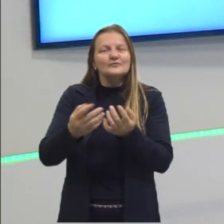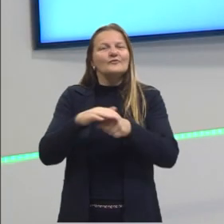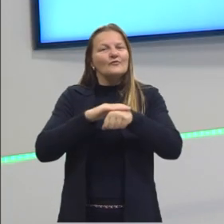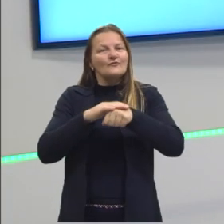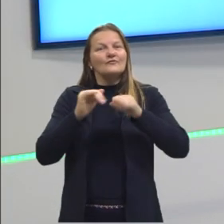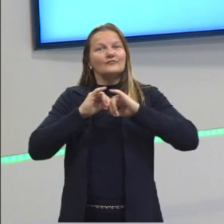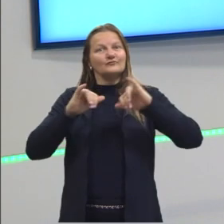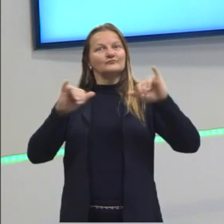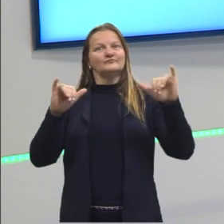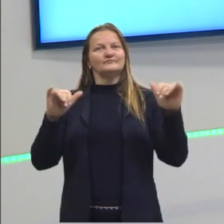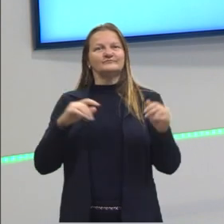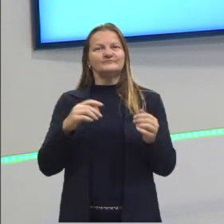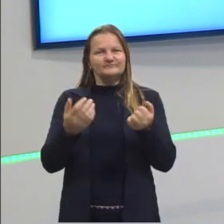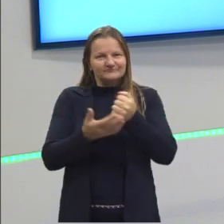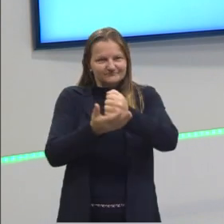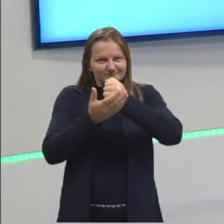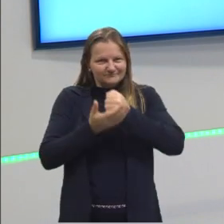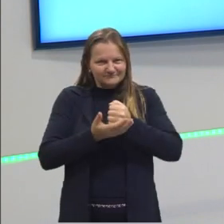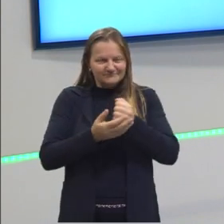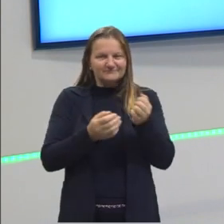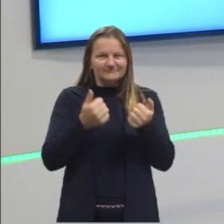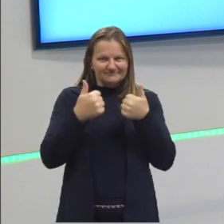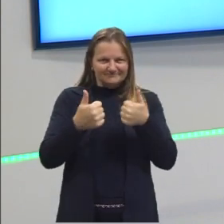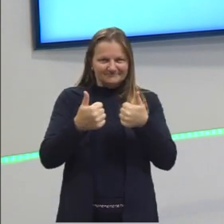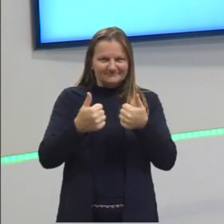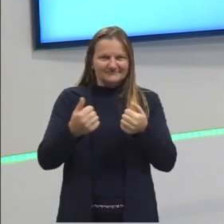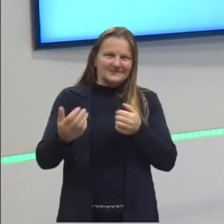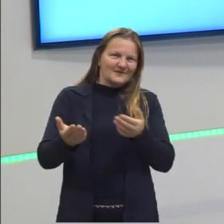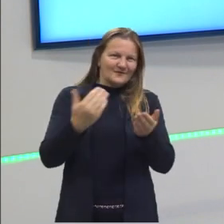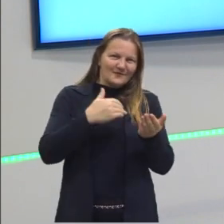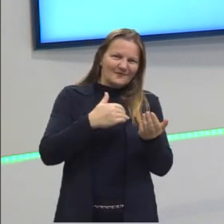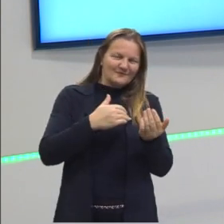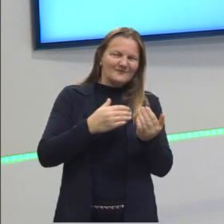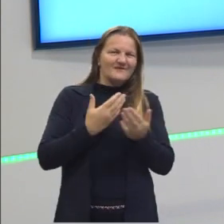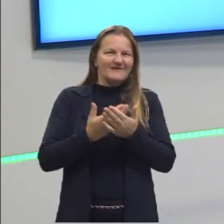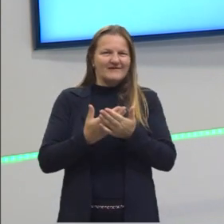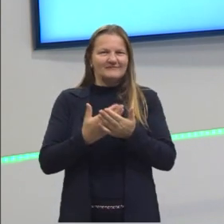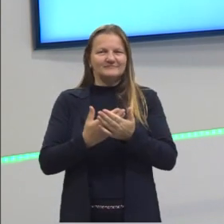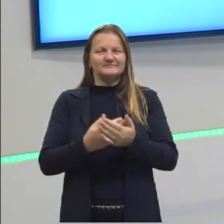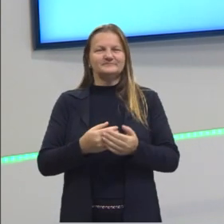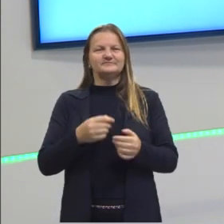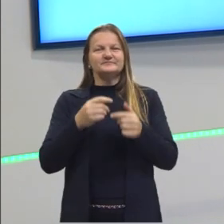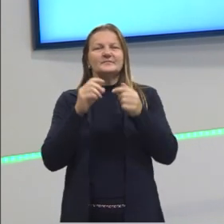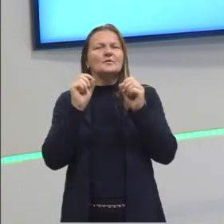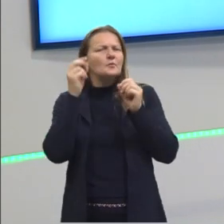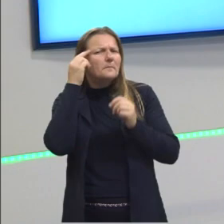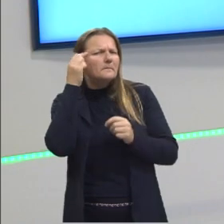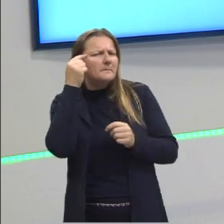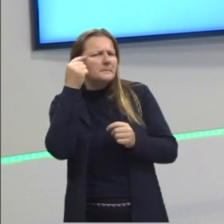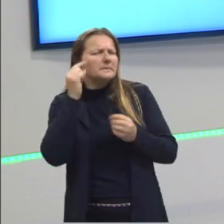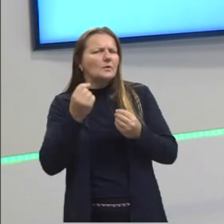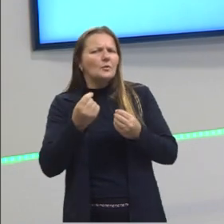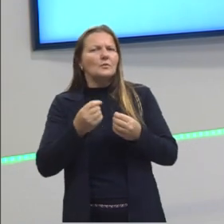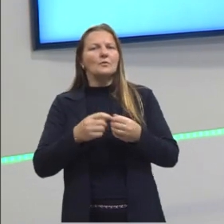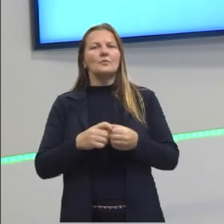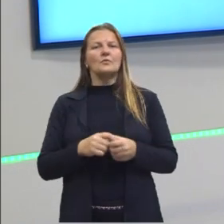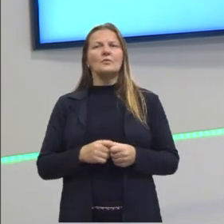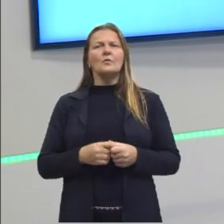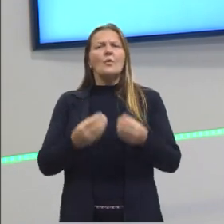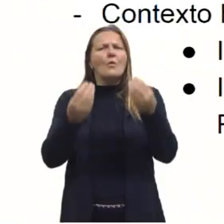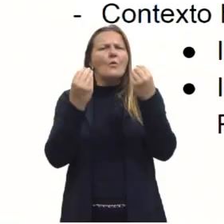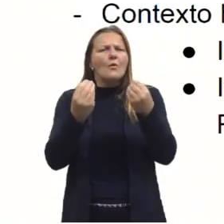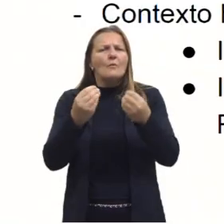que nos ajuda bastante tá então valeu e vamos para a nossa aula para essa situação a falar um pouquinho sobre